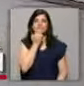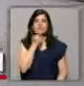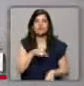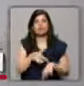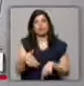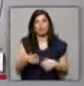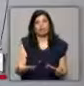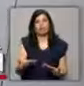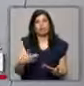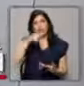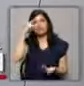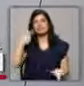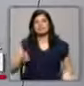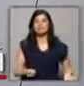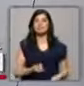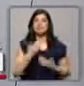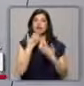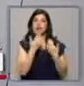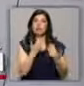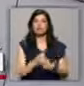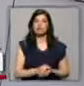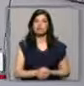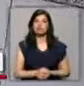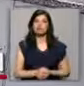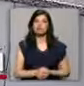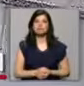difícil. Obrigada.